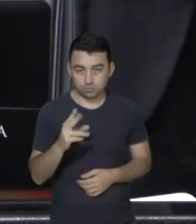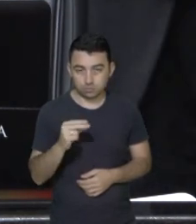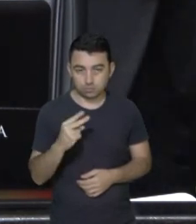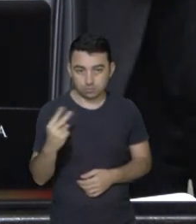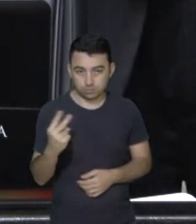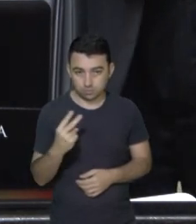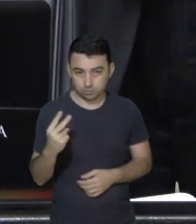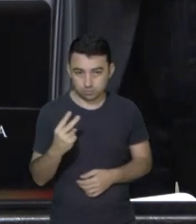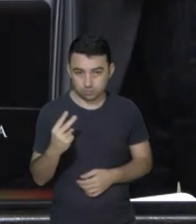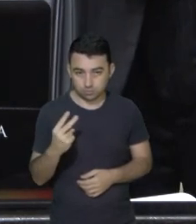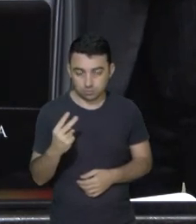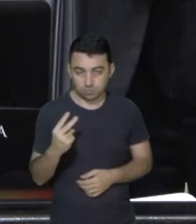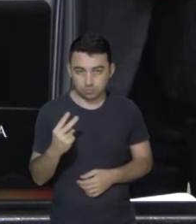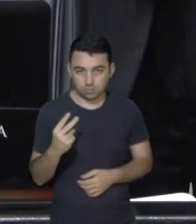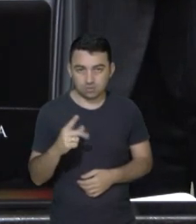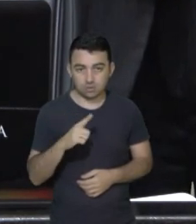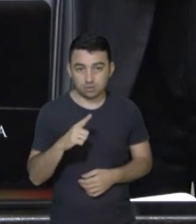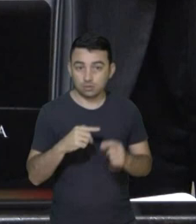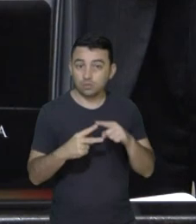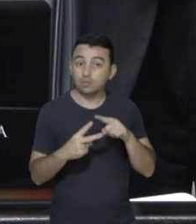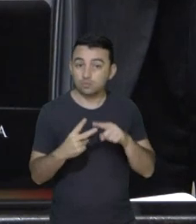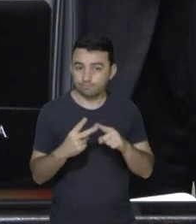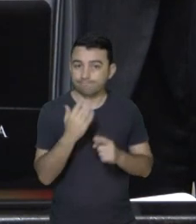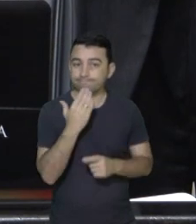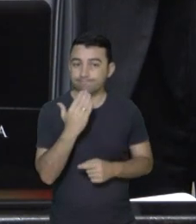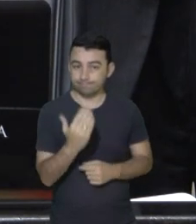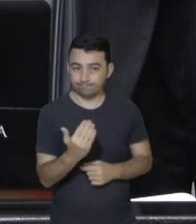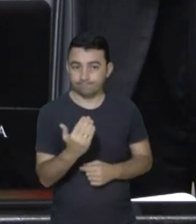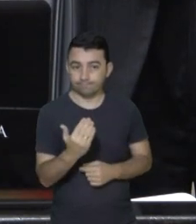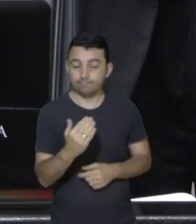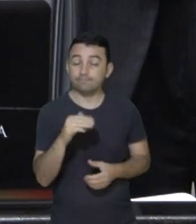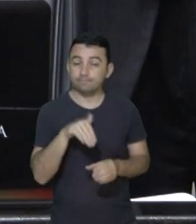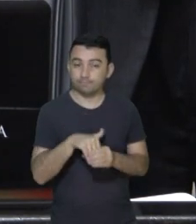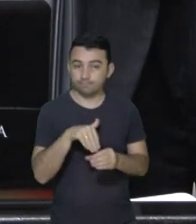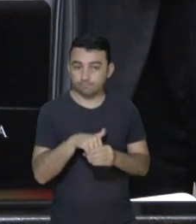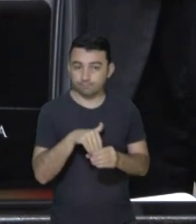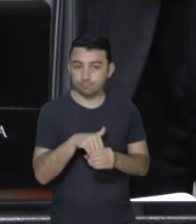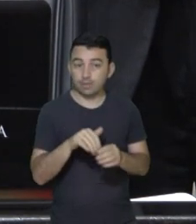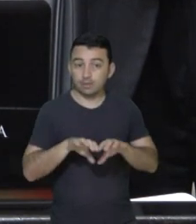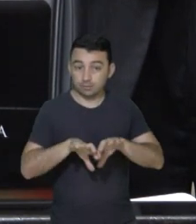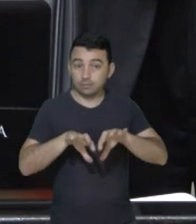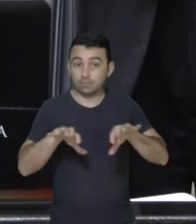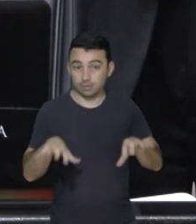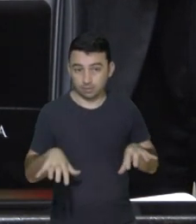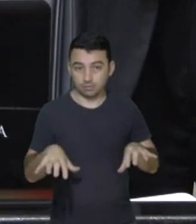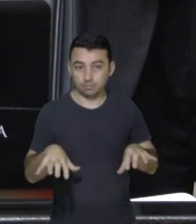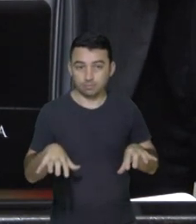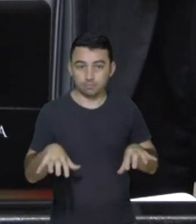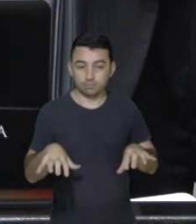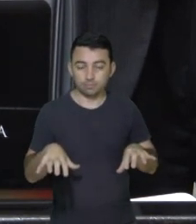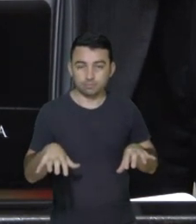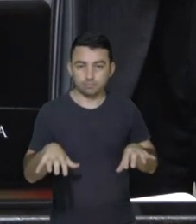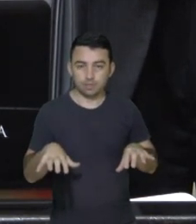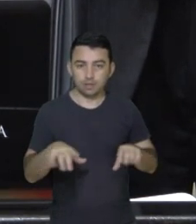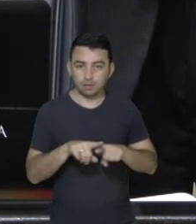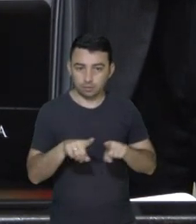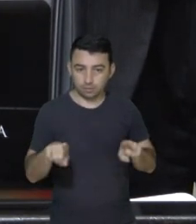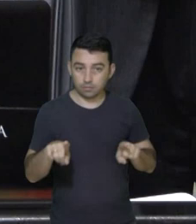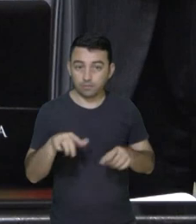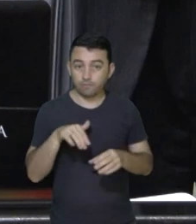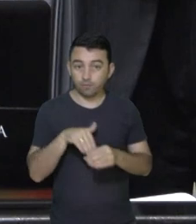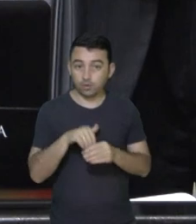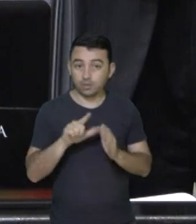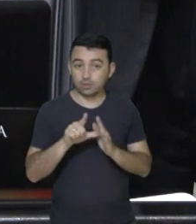011.0/2022, temos dois requerimentos de votação em separado, que serão votados após